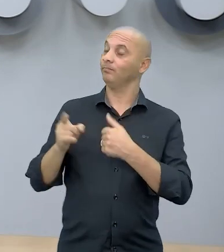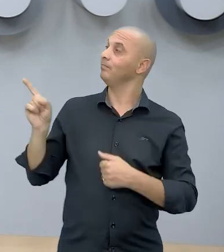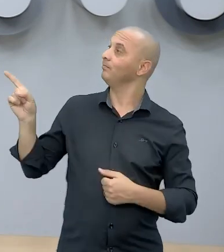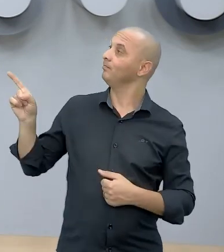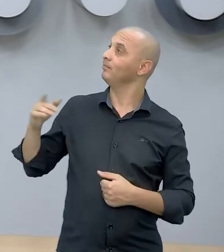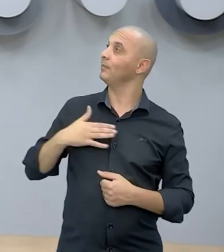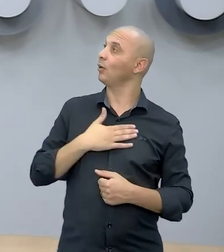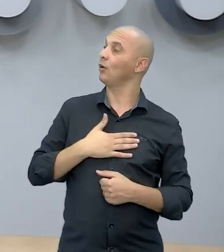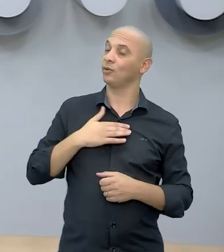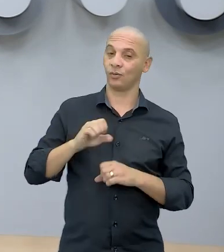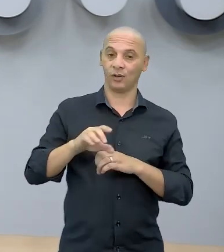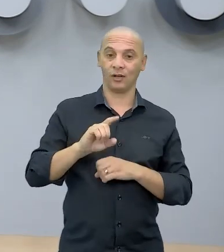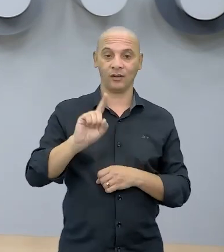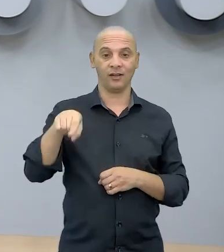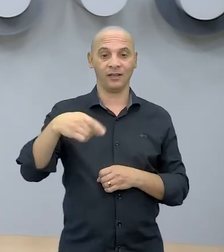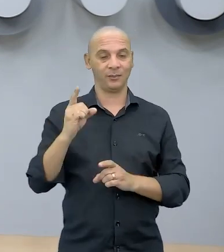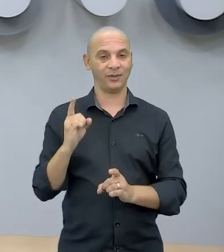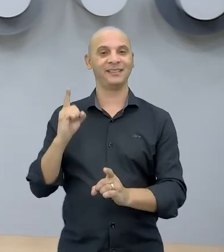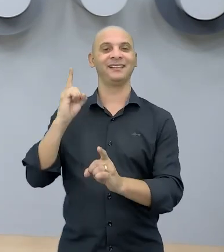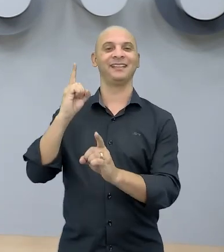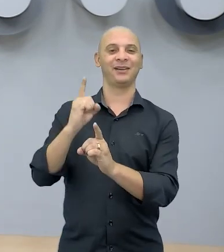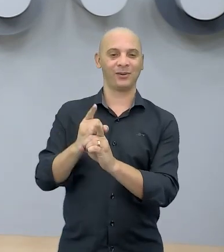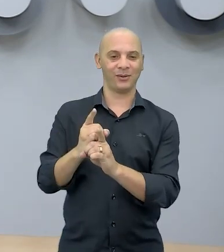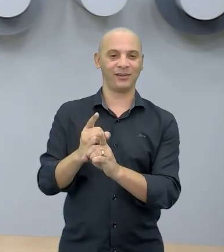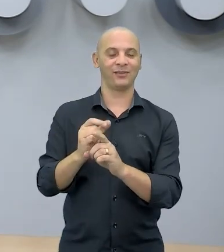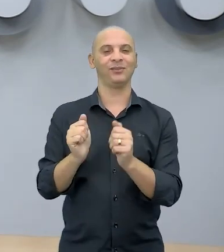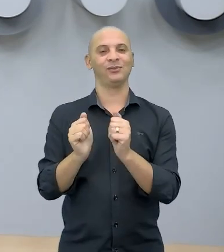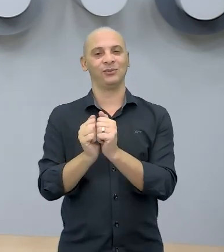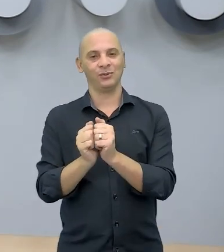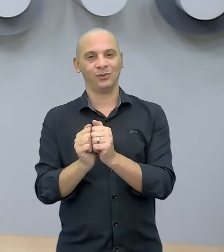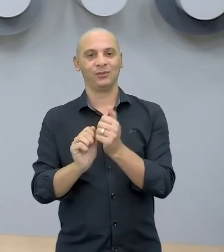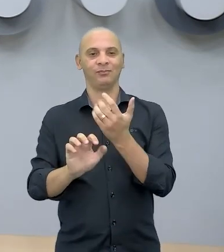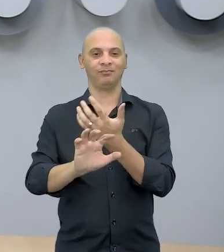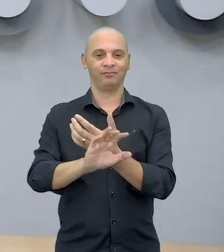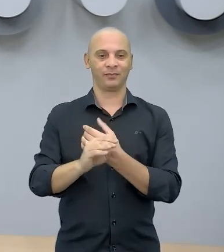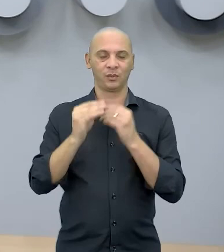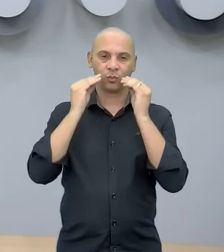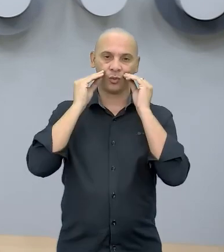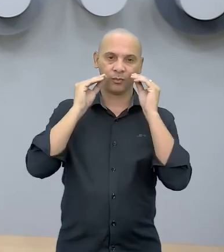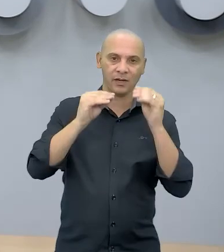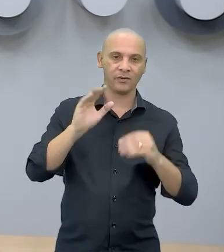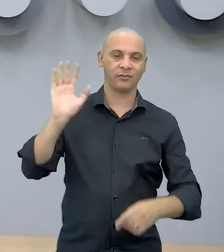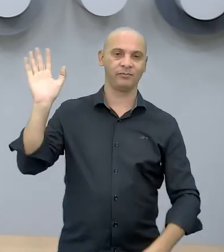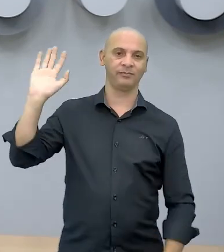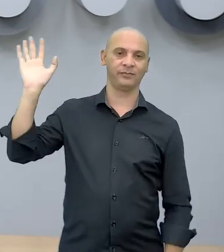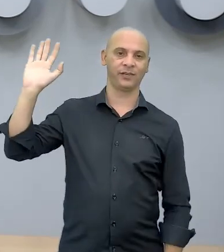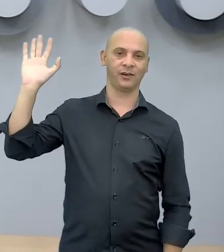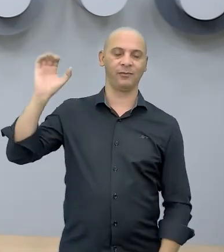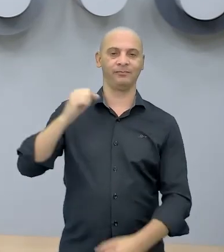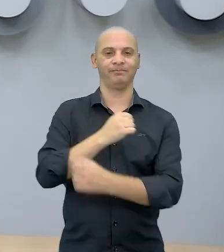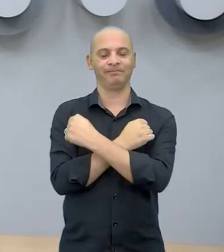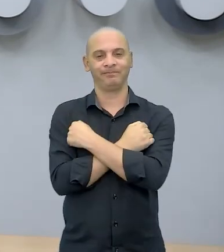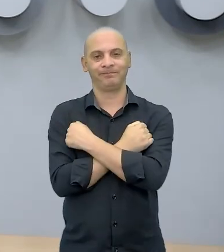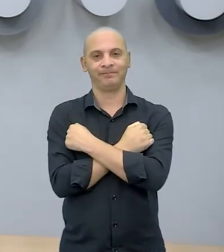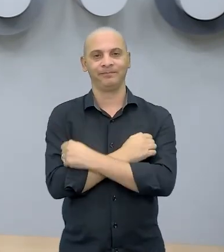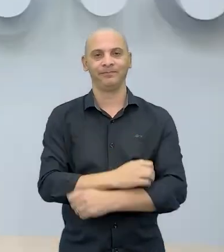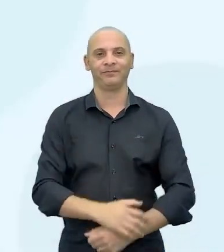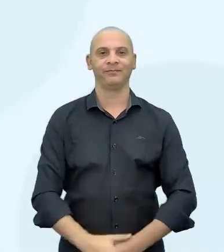gentileza. E em breve estaremos juntas e juntos novamente. Um grande, grande beijo. Beijo, um abraço. Tchau, tchau.